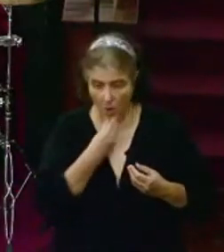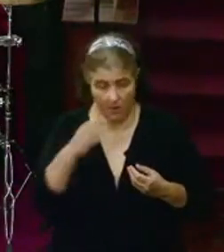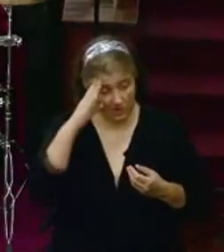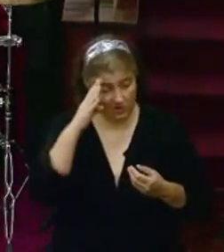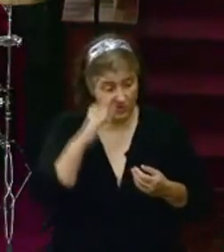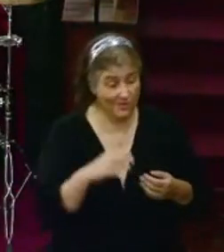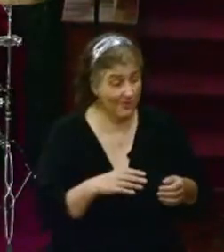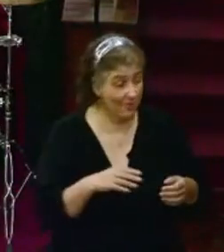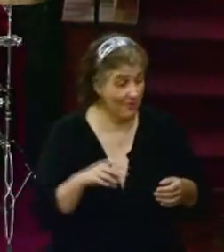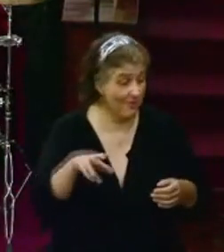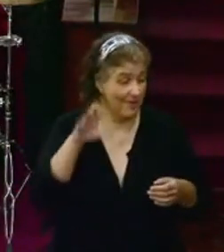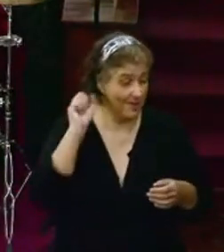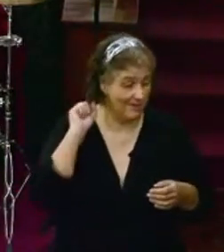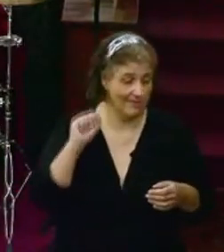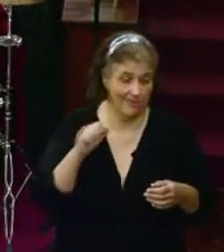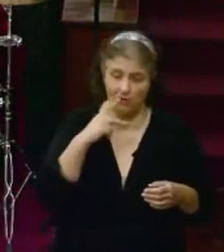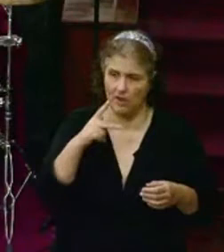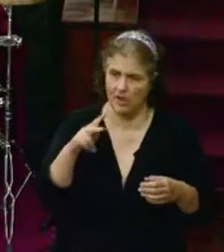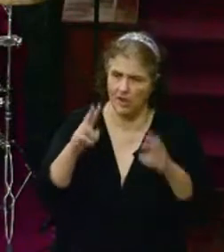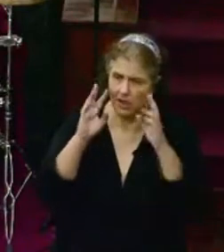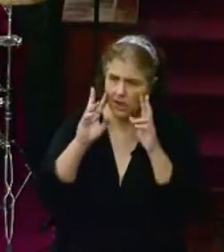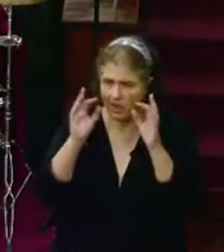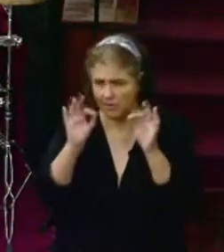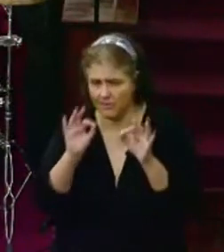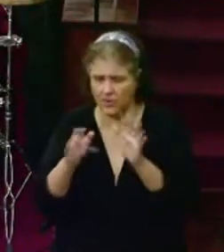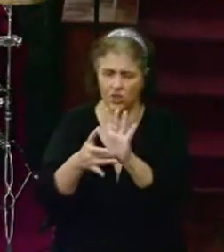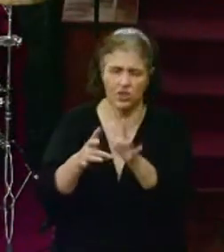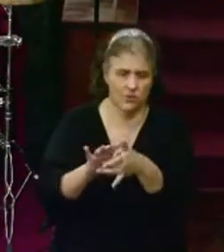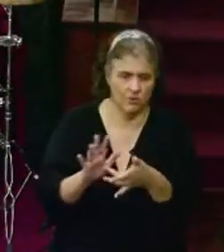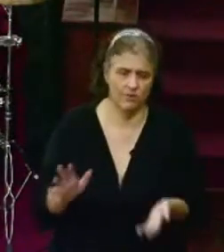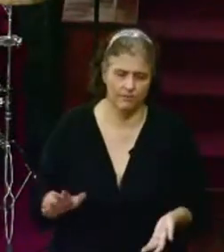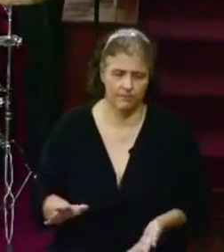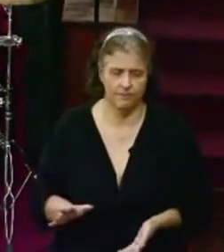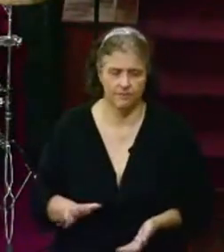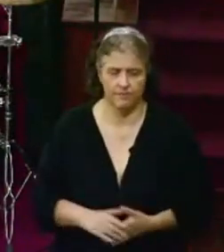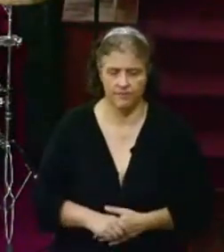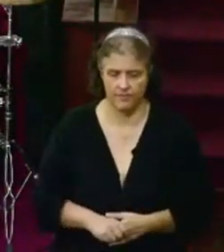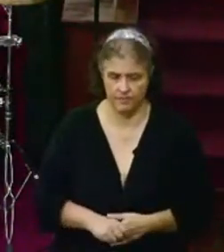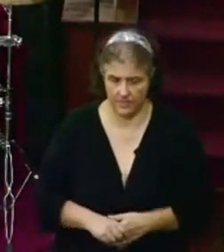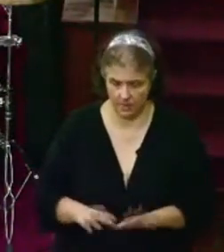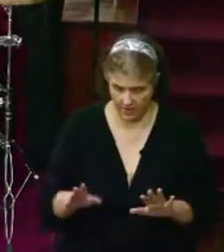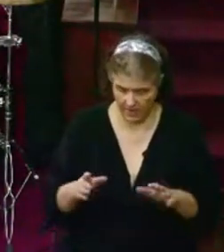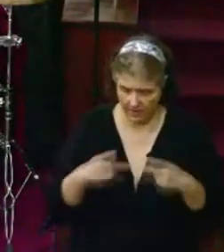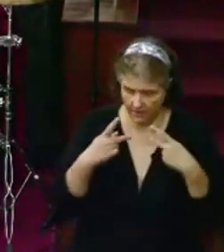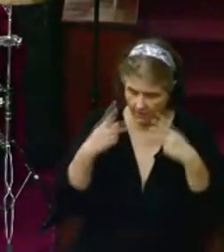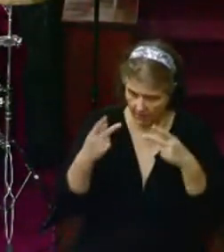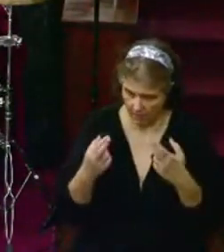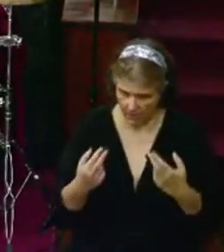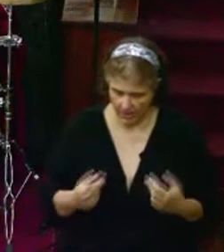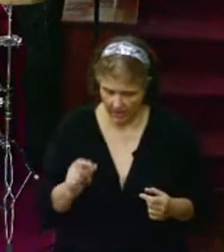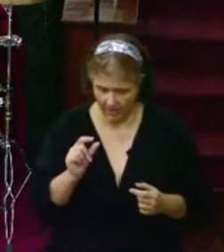enviou alguns anciãos. Mas o que me chama a atenção, e é um pouco do que eu quero trabalhar com vocês nessa noite, está no verso